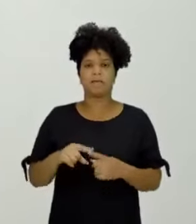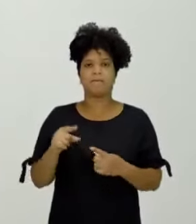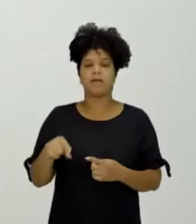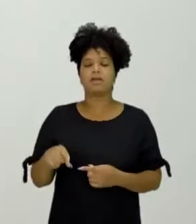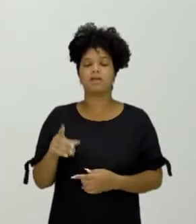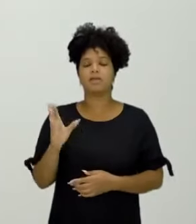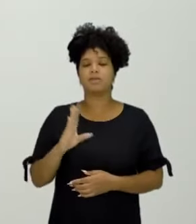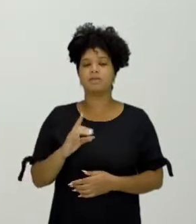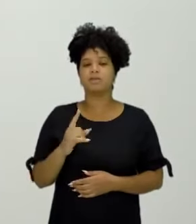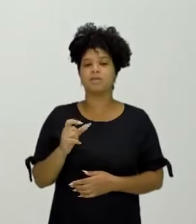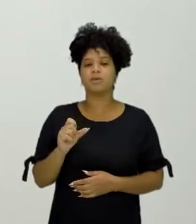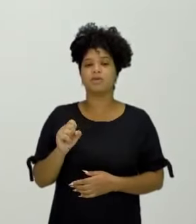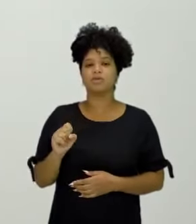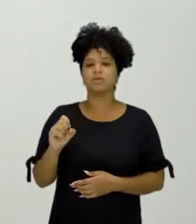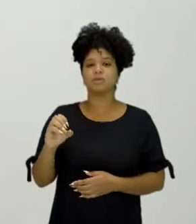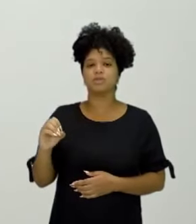em